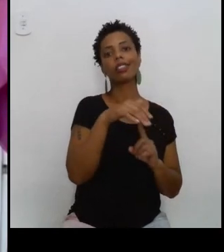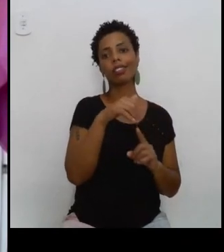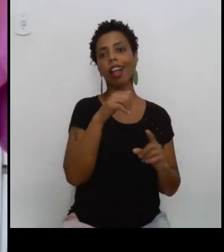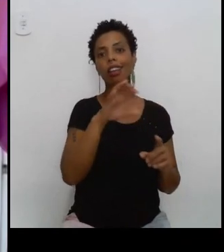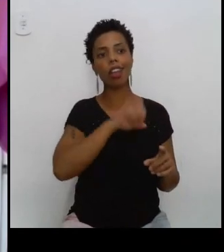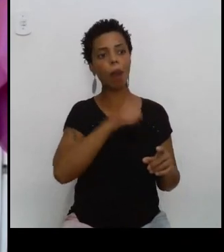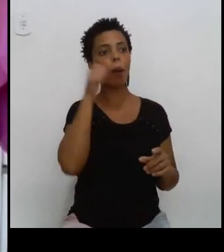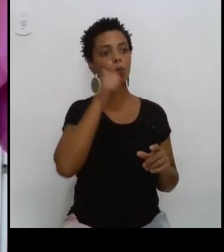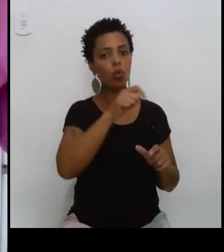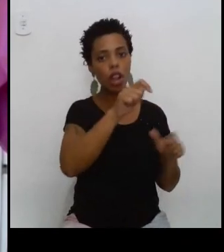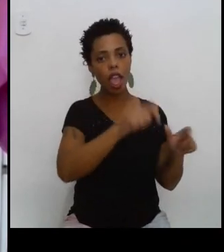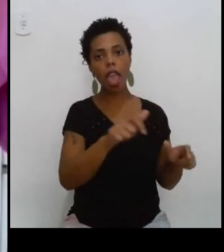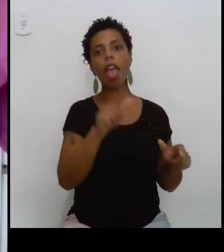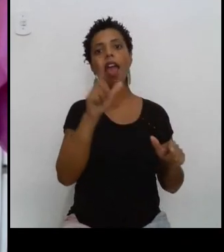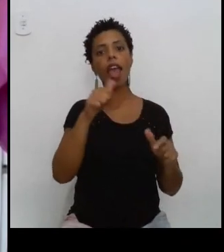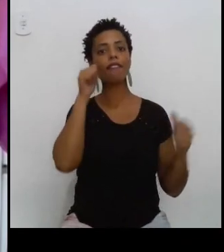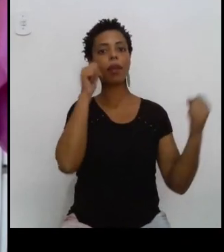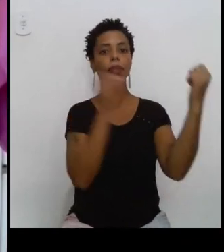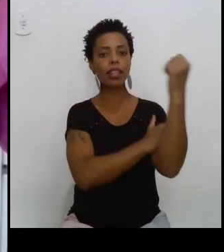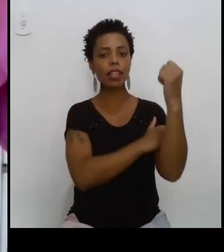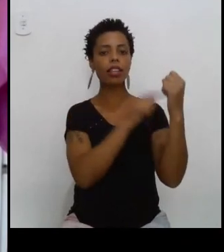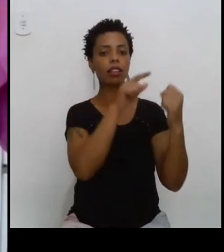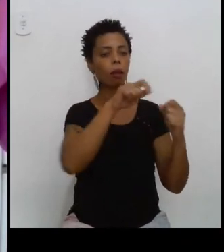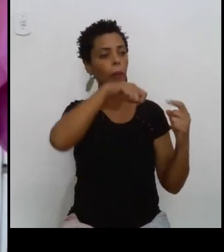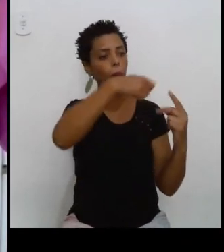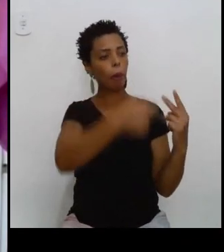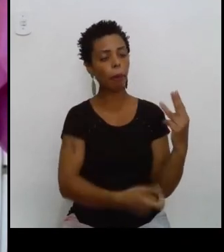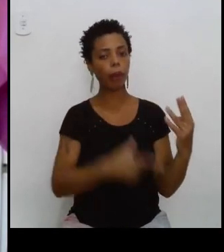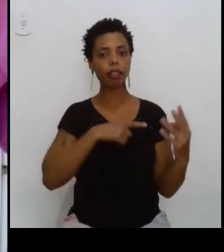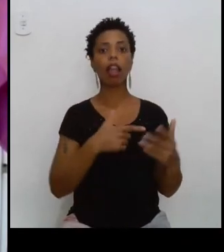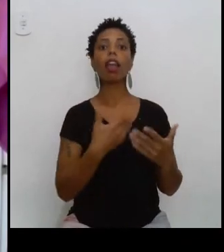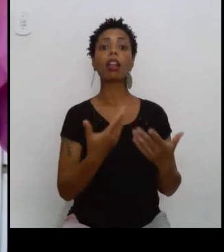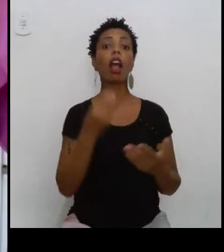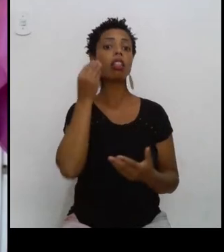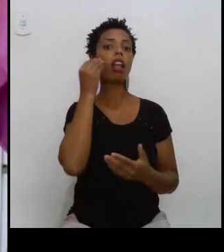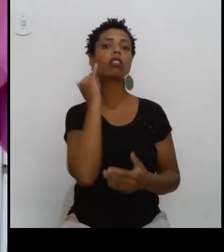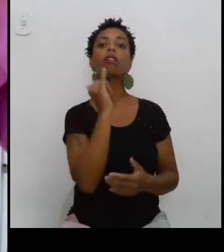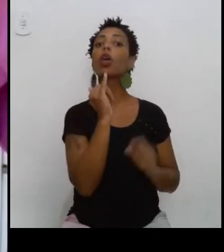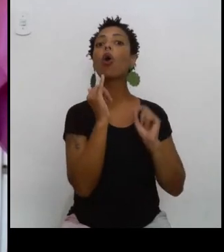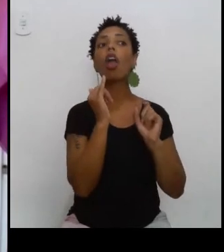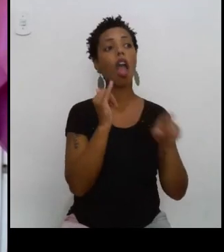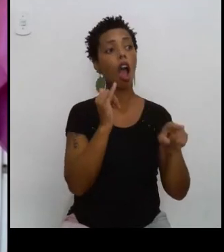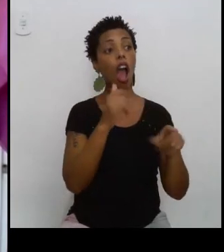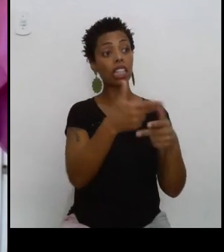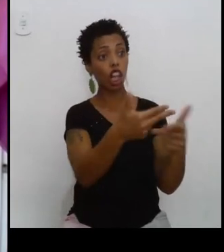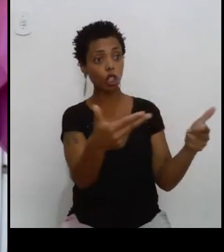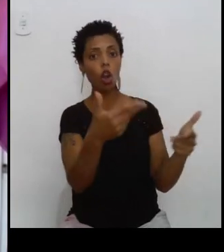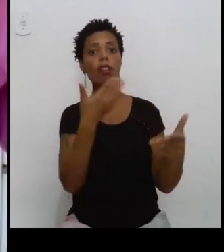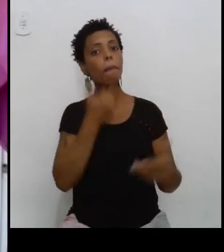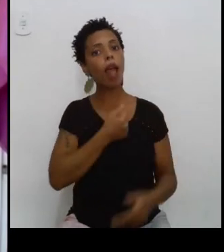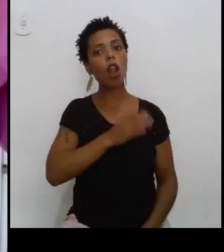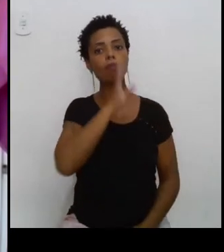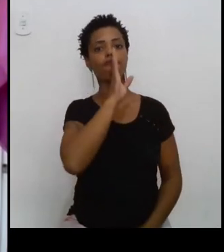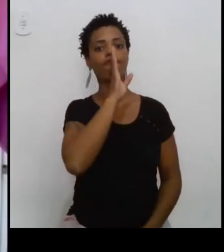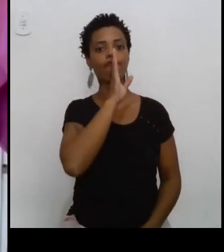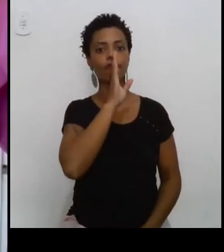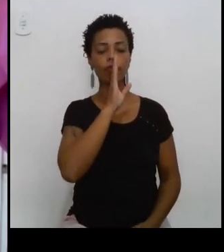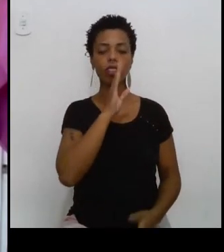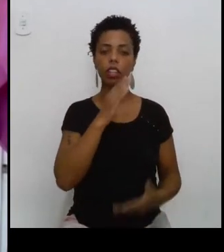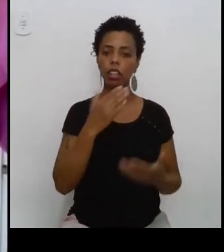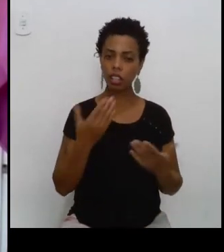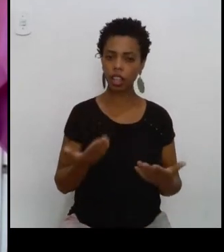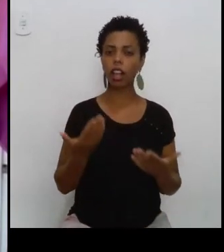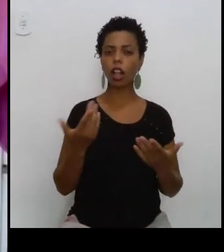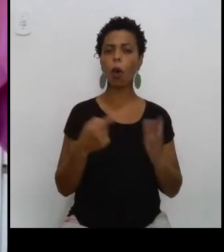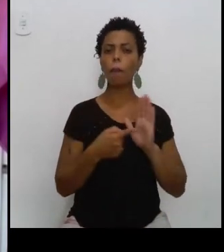é o recado que se tenta da é o silenciamento dessas faltas o que mostra para a gente de forma muito didática que